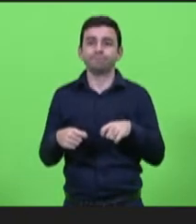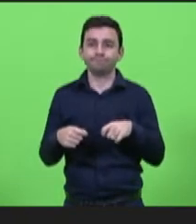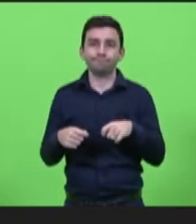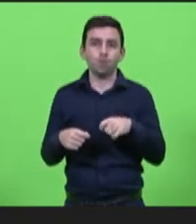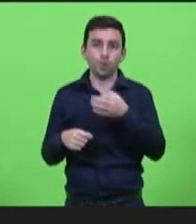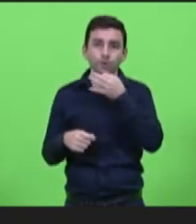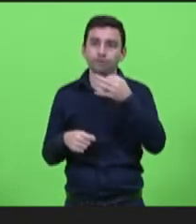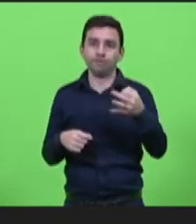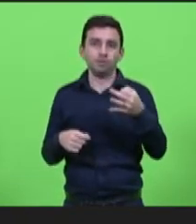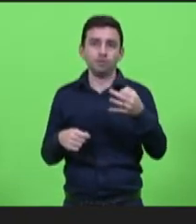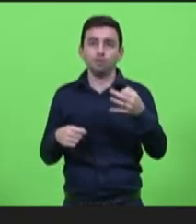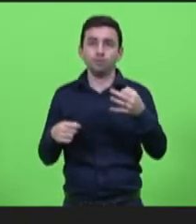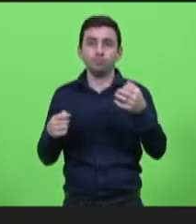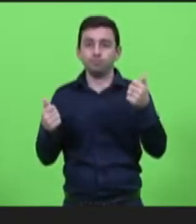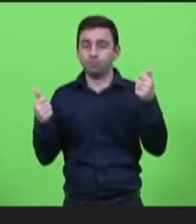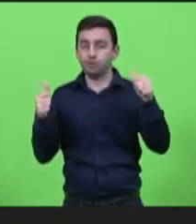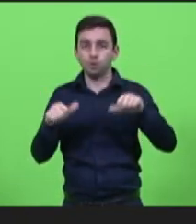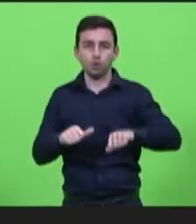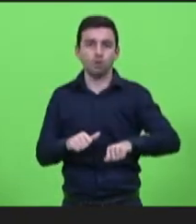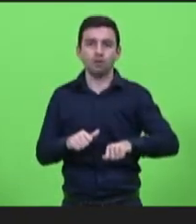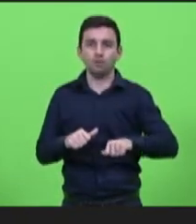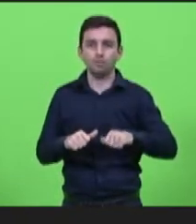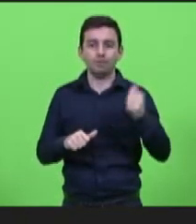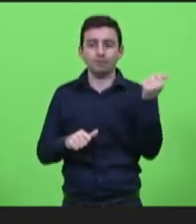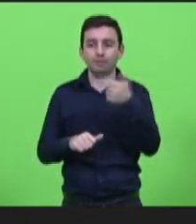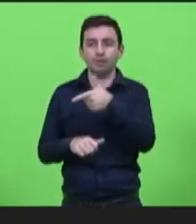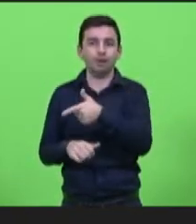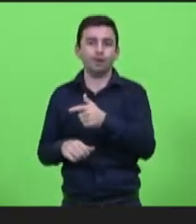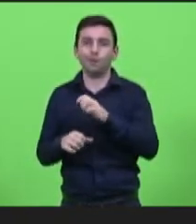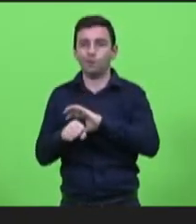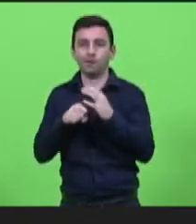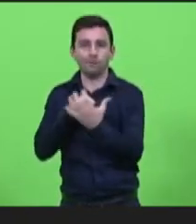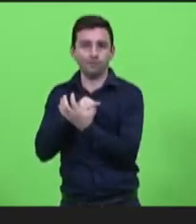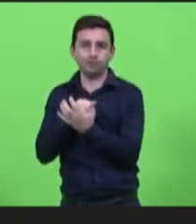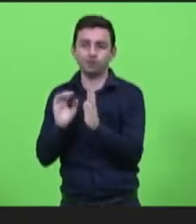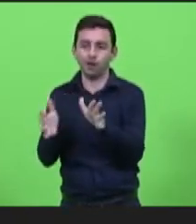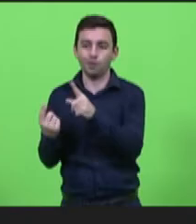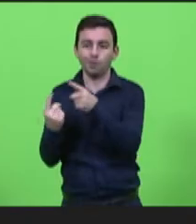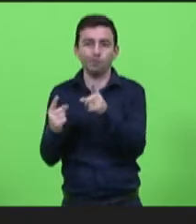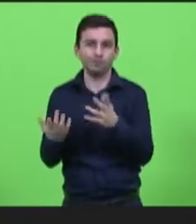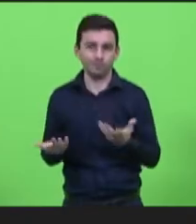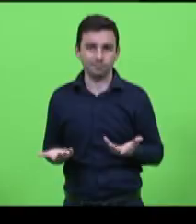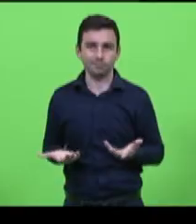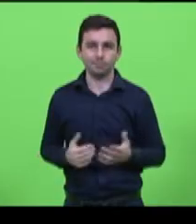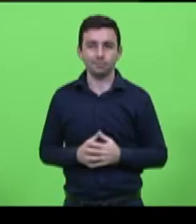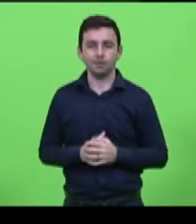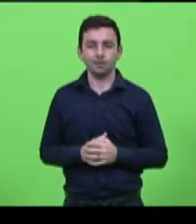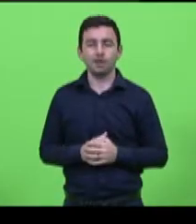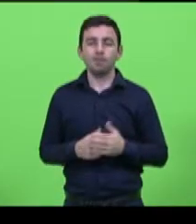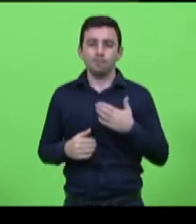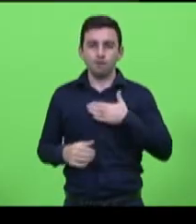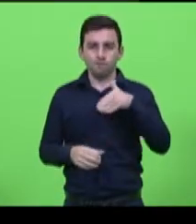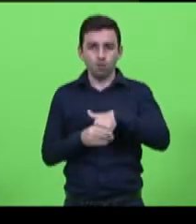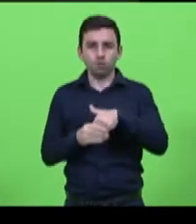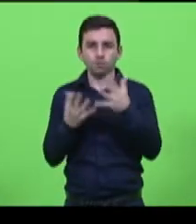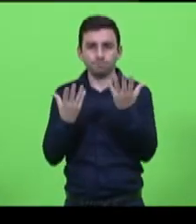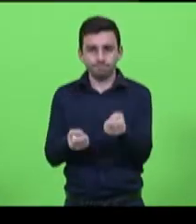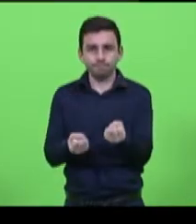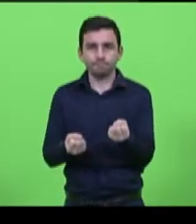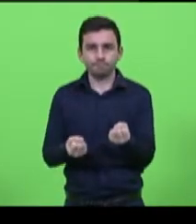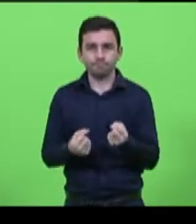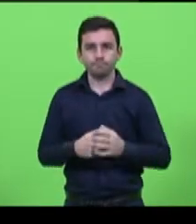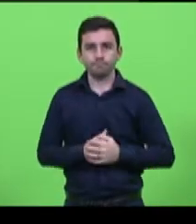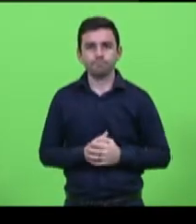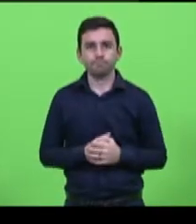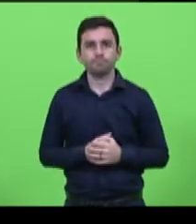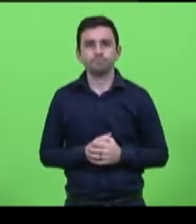que o que o coronavírus causou até agora em Santa Catarina. Então, parabéns, Jair Mioto, pela proposta. Meu voto é favorável.